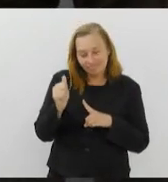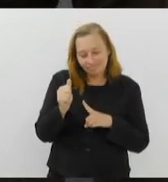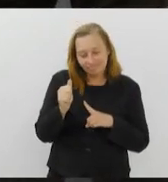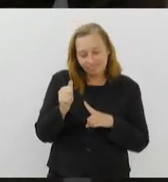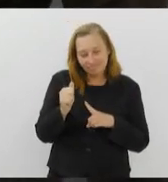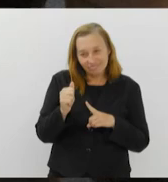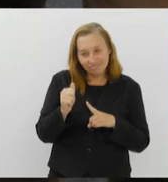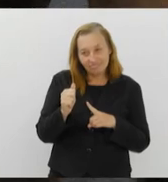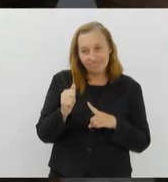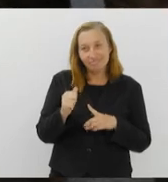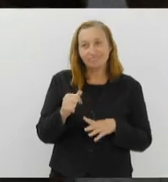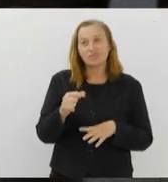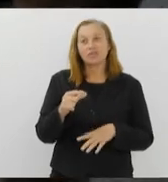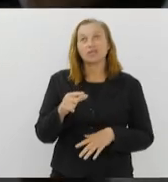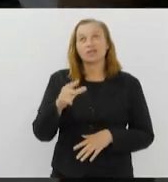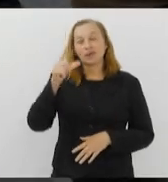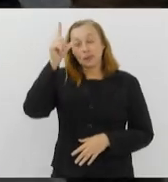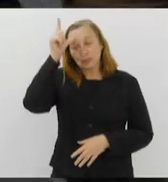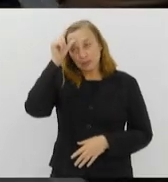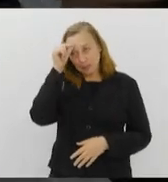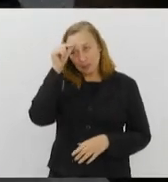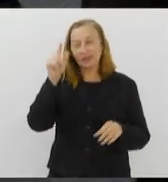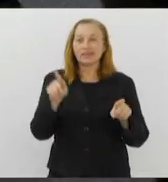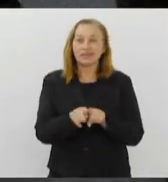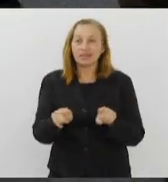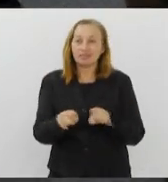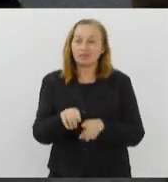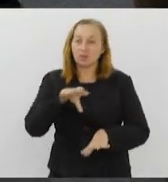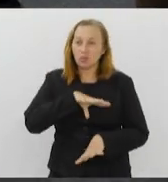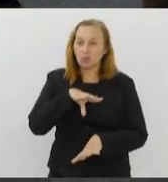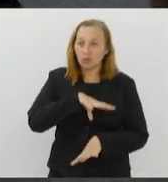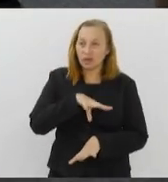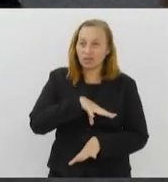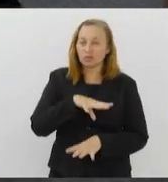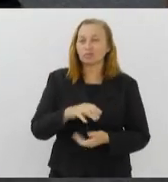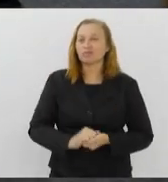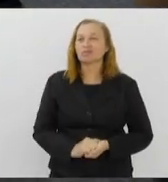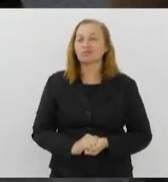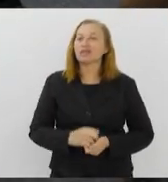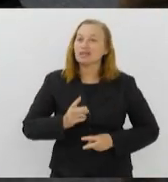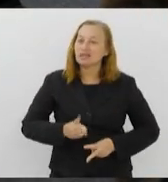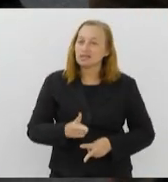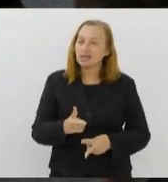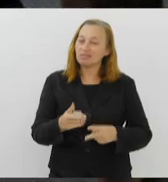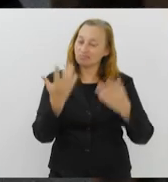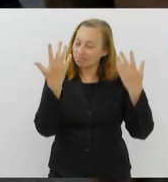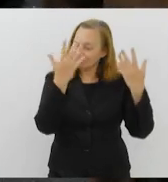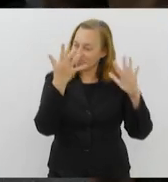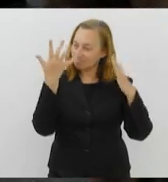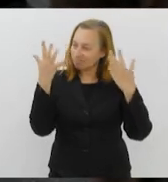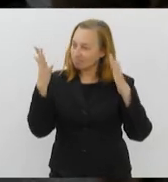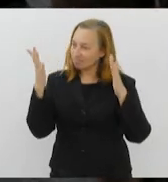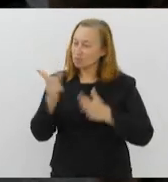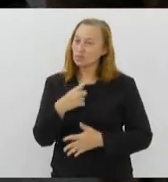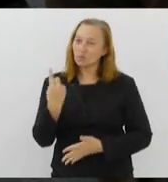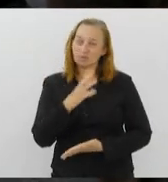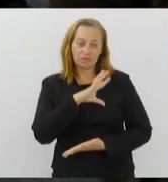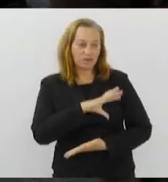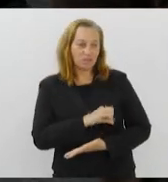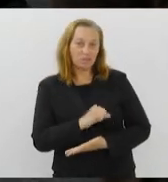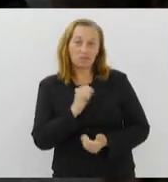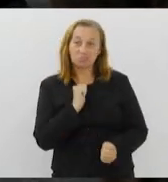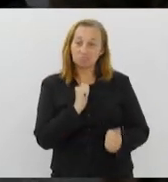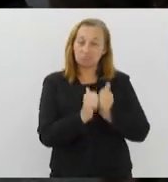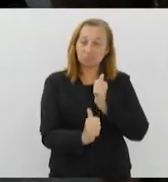por suspiros também, né? O Vasco da Gama merece sempre os nossos aplausos e o nosso amor por esse